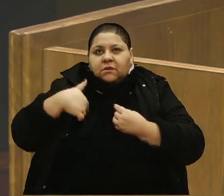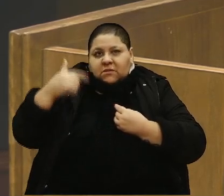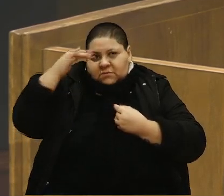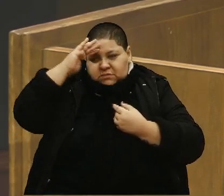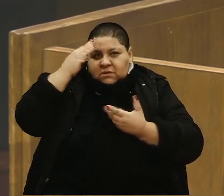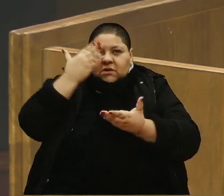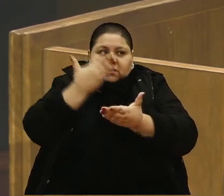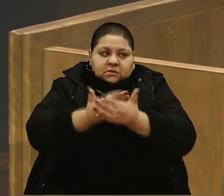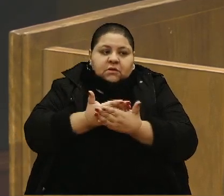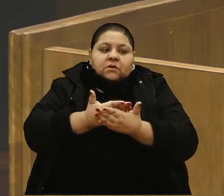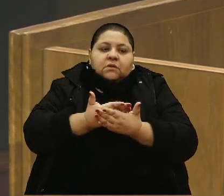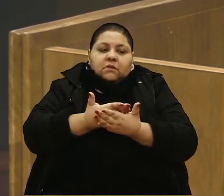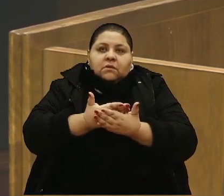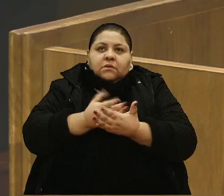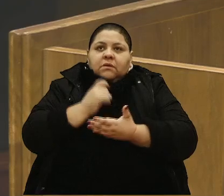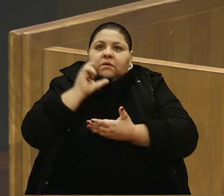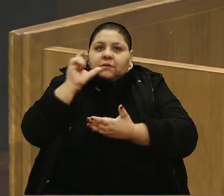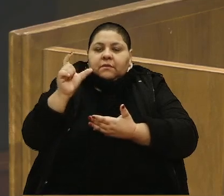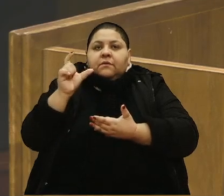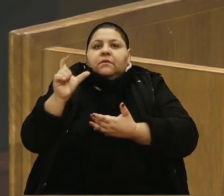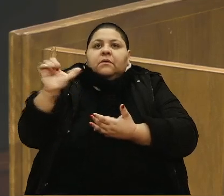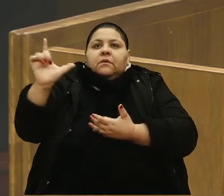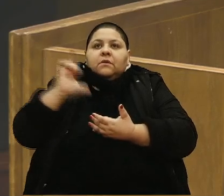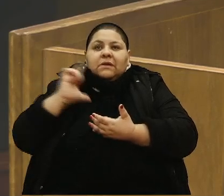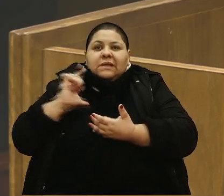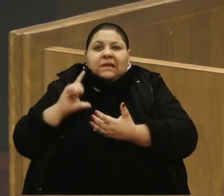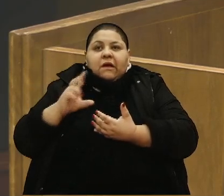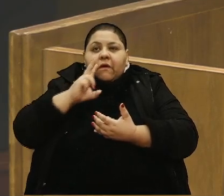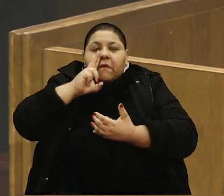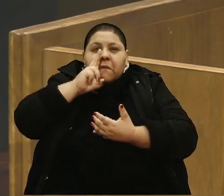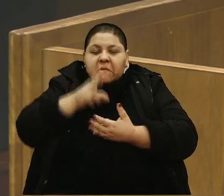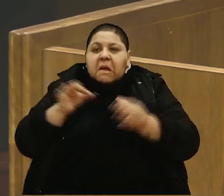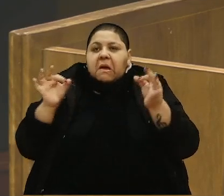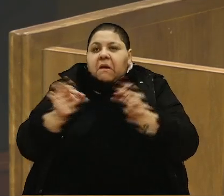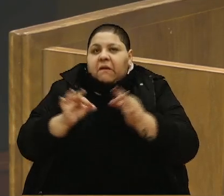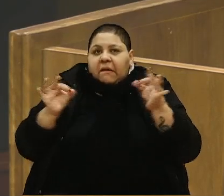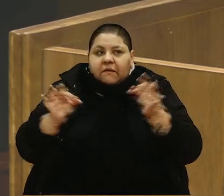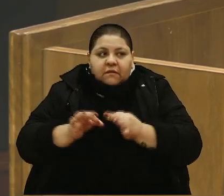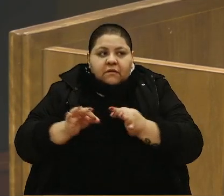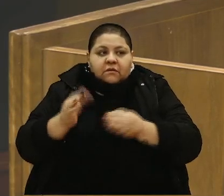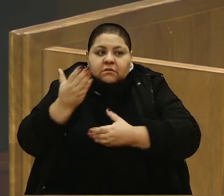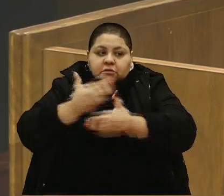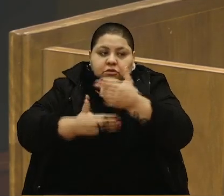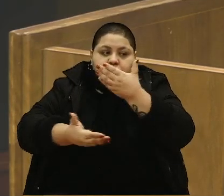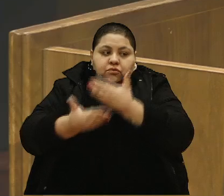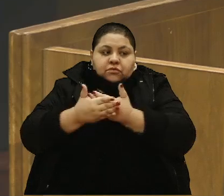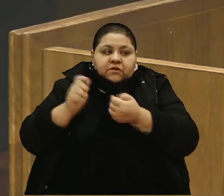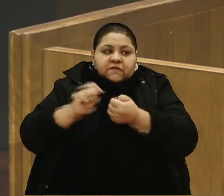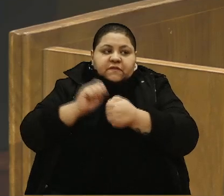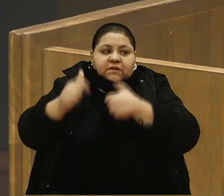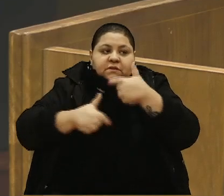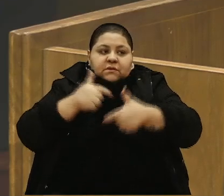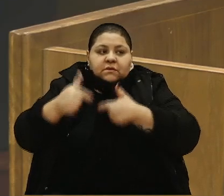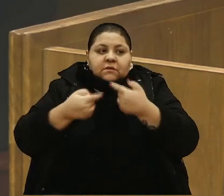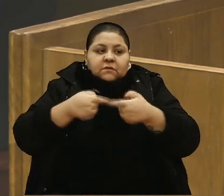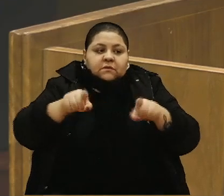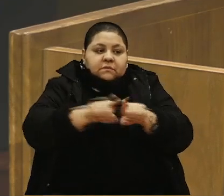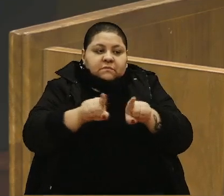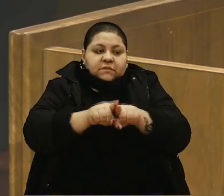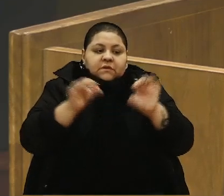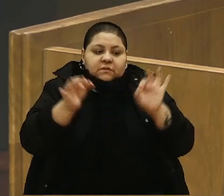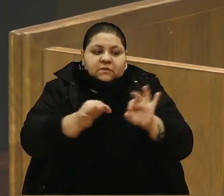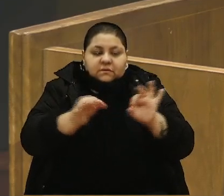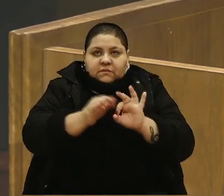que nesse sentido a minha palavra aqui tem peso, né, para elogiar aqui todo mundo que faz um excelente trabalho. Mas também elogiar aqui